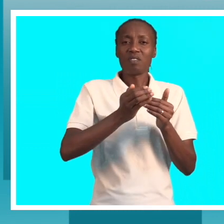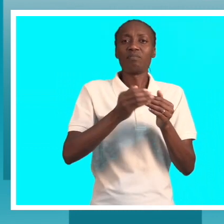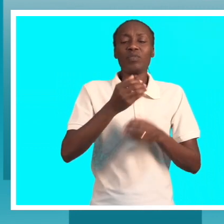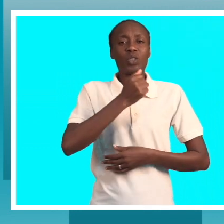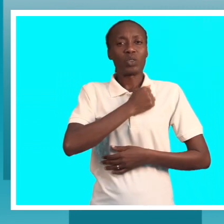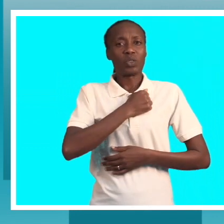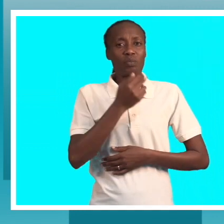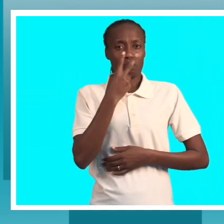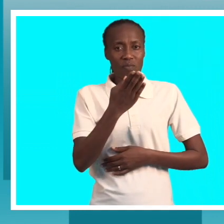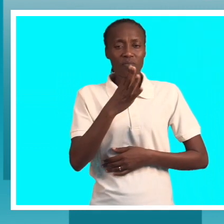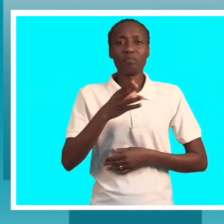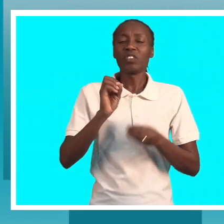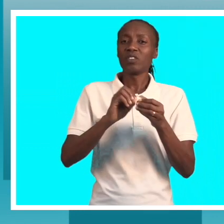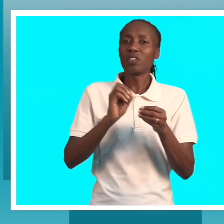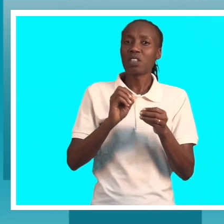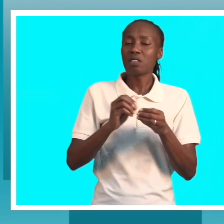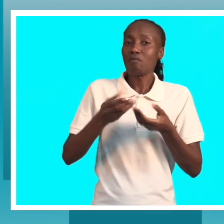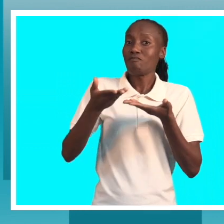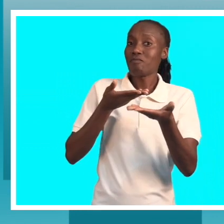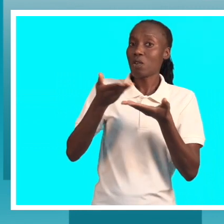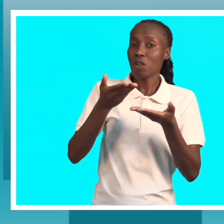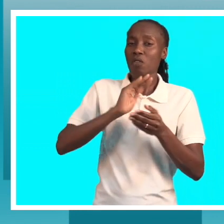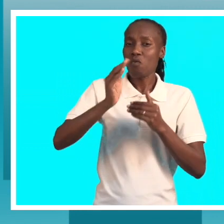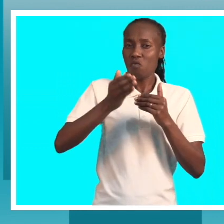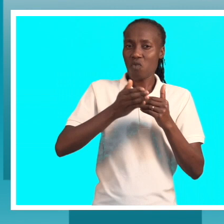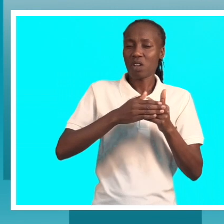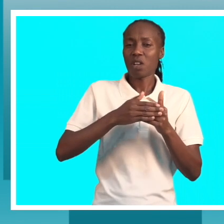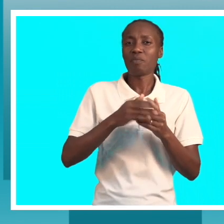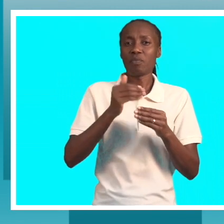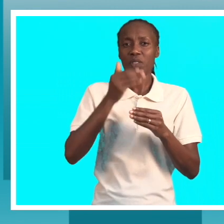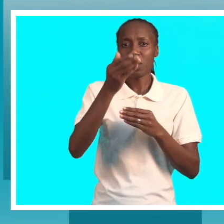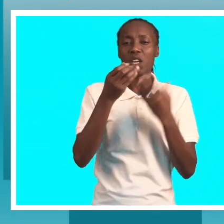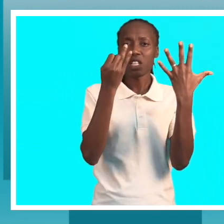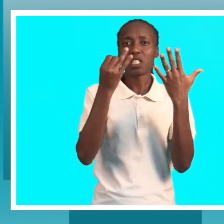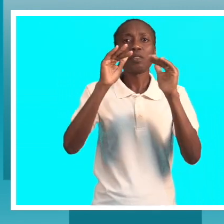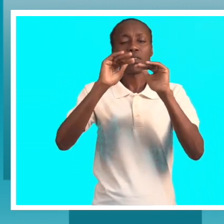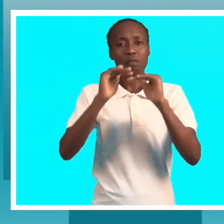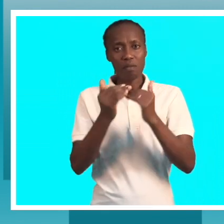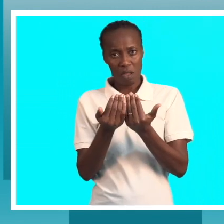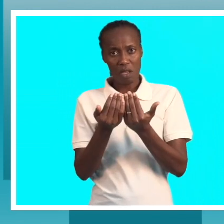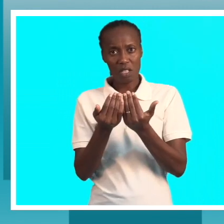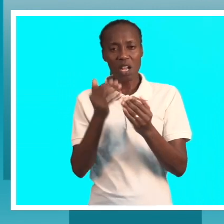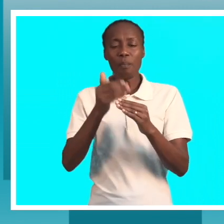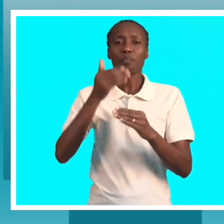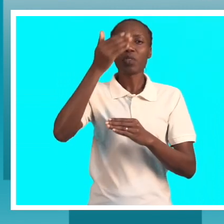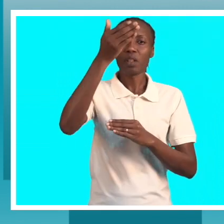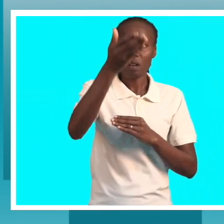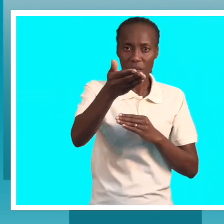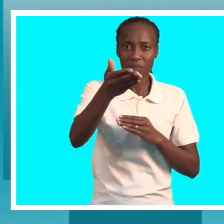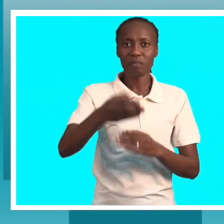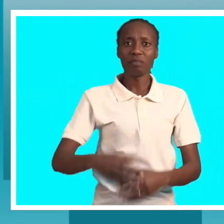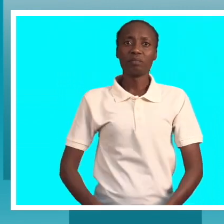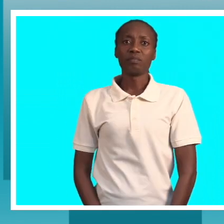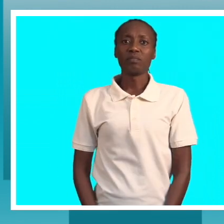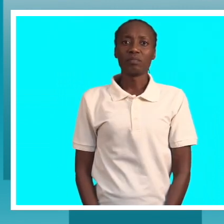nós terminamos por aqui com a esperança de o amigo testador ter gostado da nossa intervenção. Então, nós voltamos